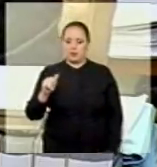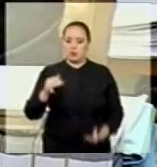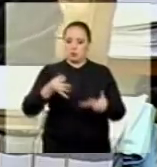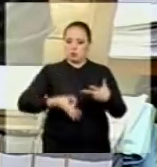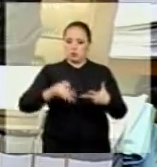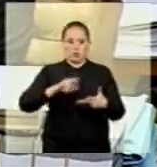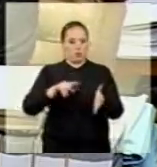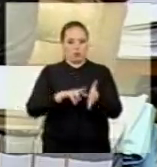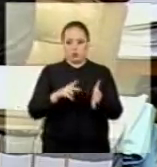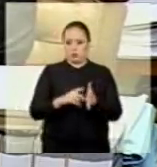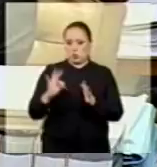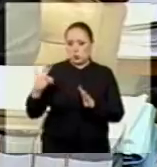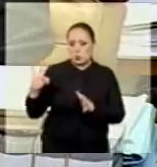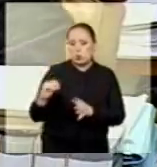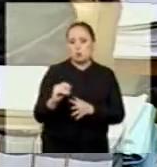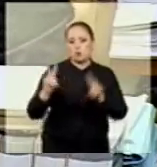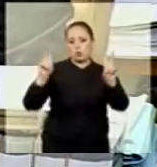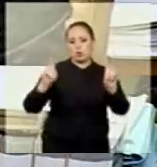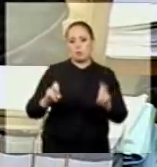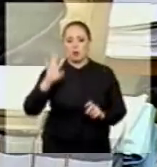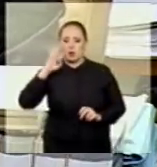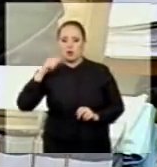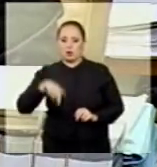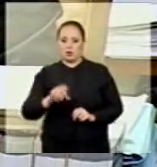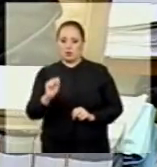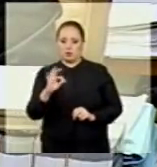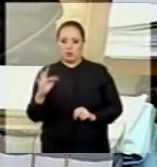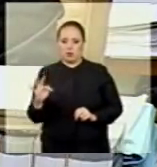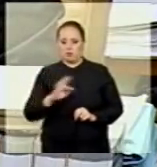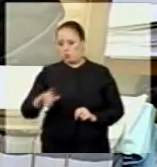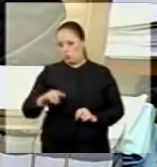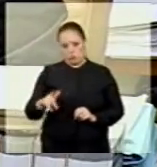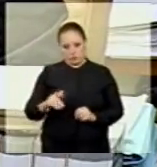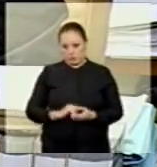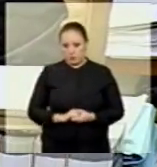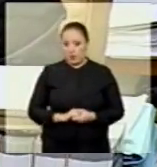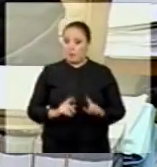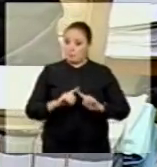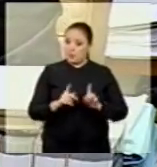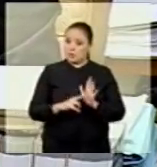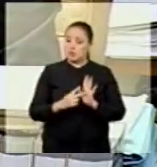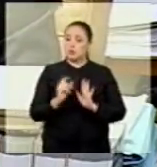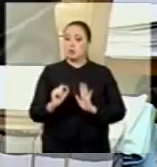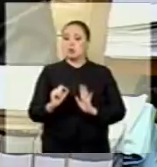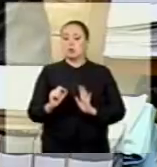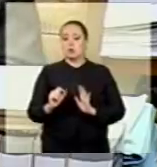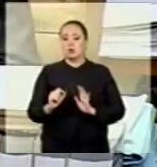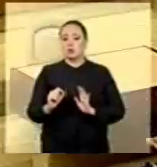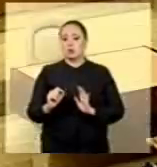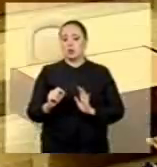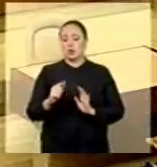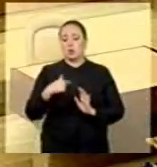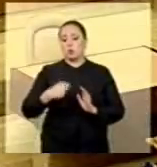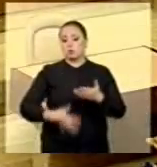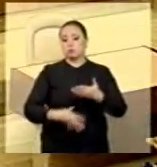qualquer matéria deva ser decidida em um tribunal. Mas o fato é que as observações que venho de fazer, senhora